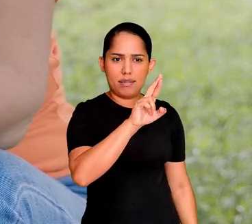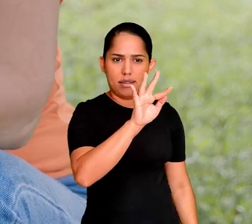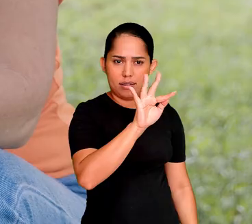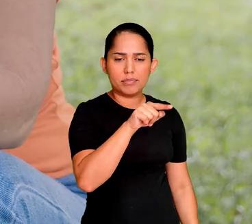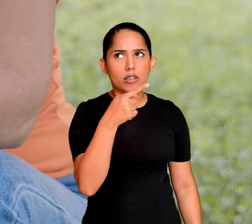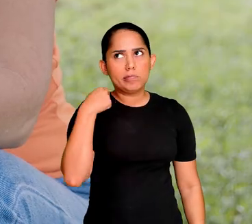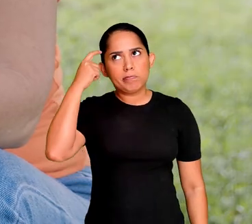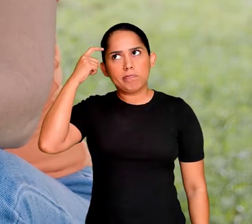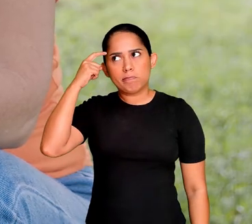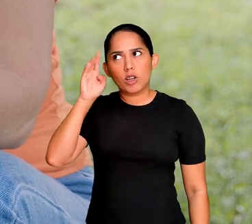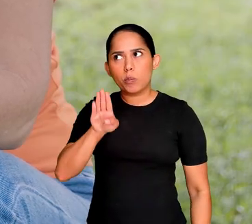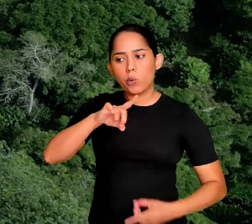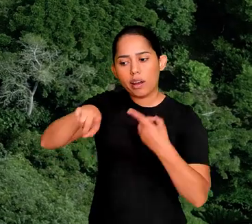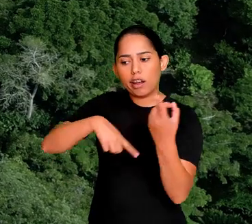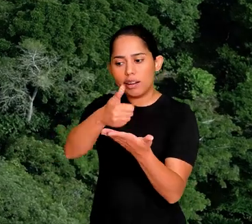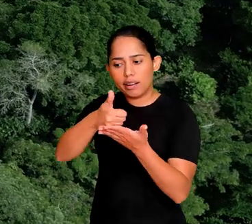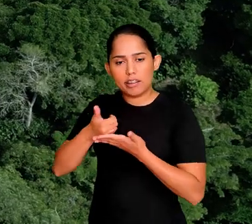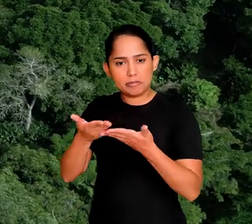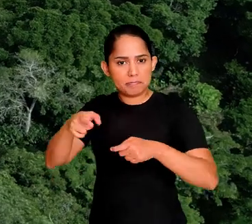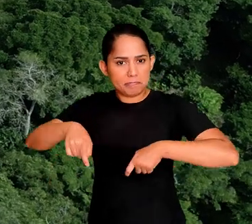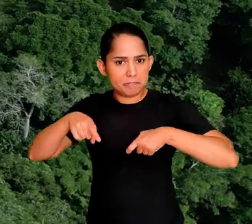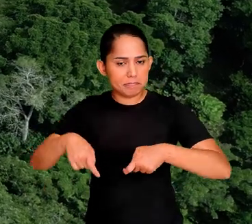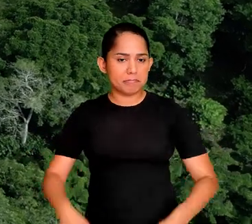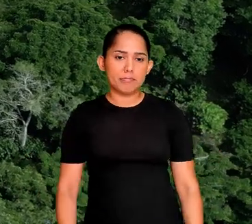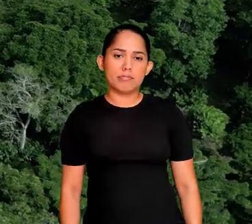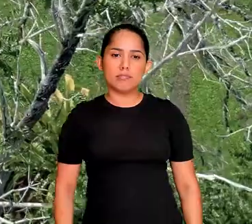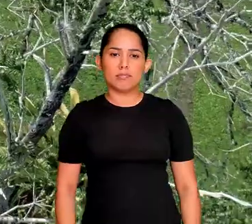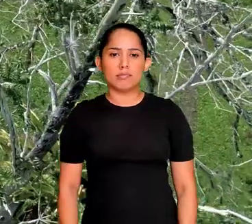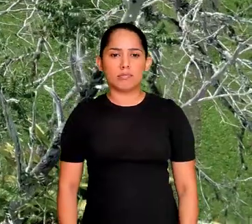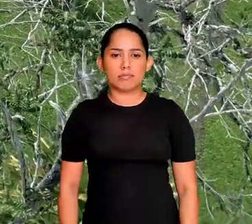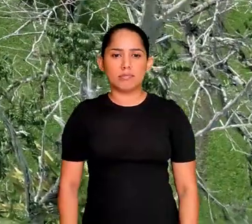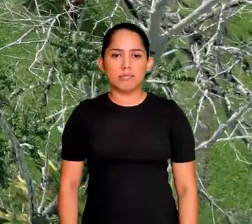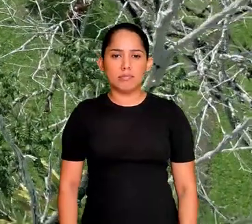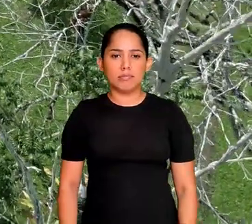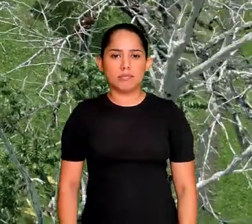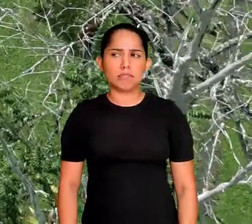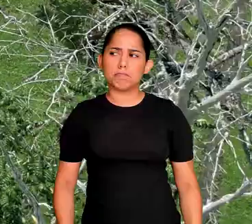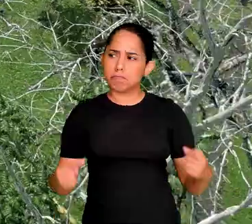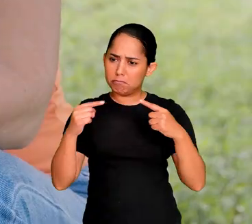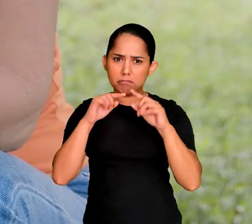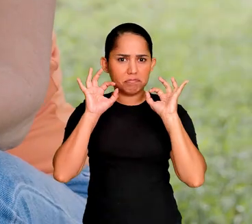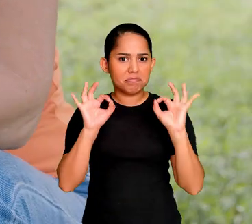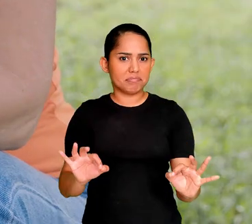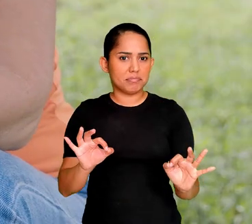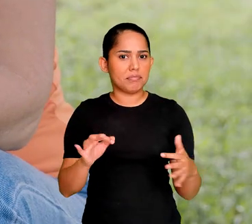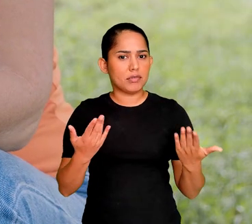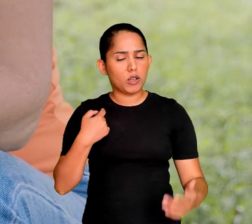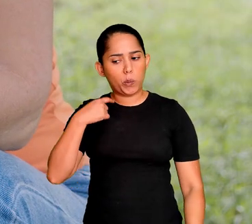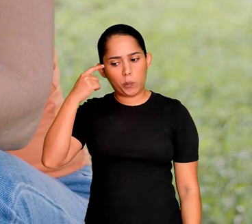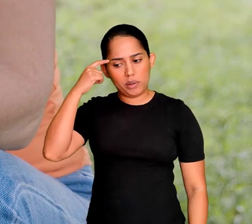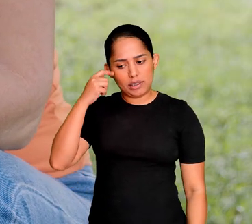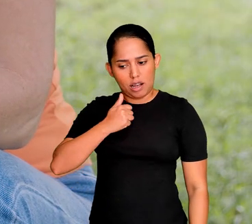vontade de trazer a biodinâmica para a fazenda. Fez todo sentido,